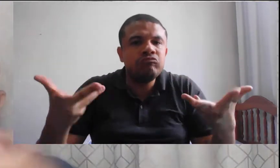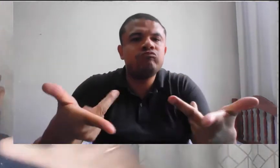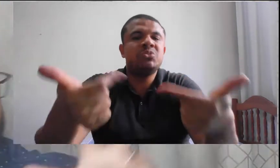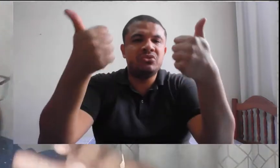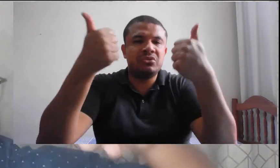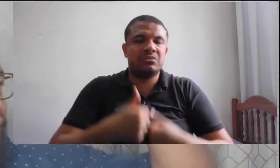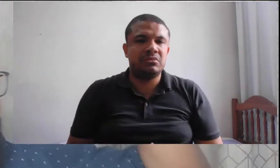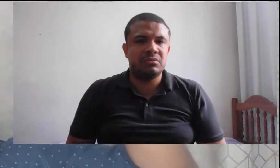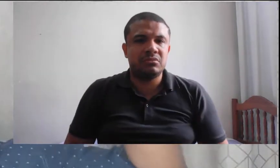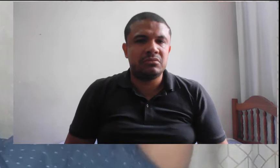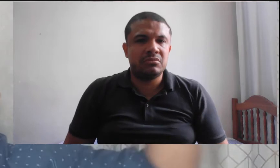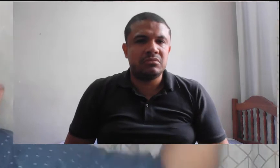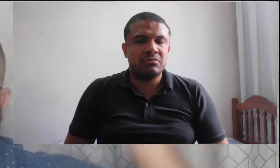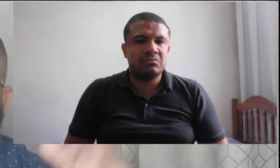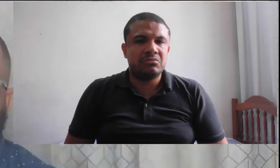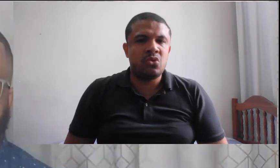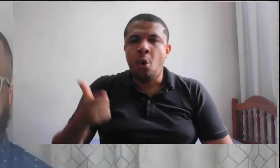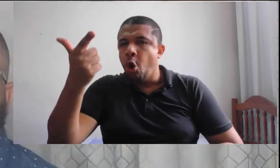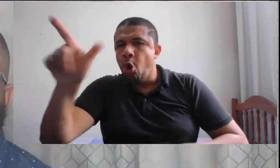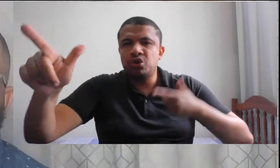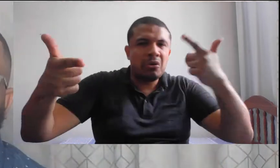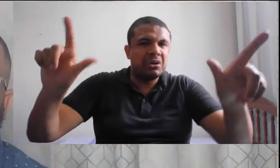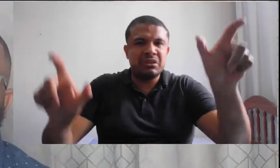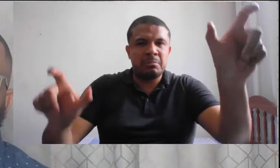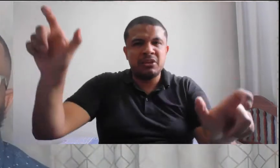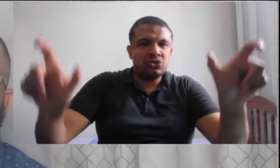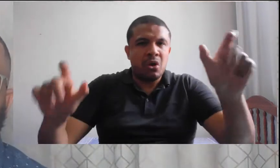Eu não sei mais quem os outros vão servir.